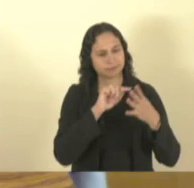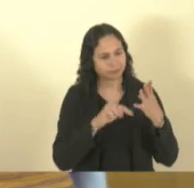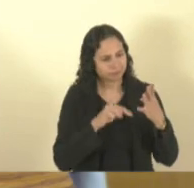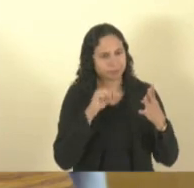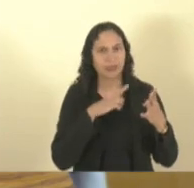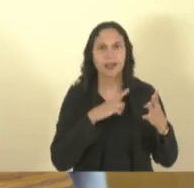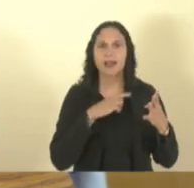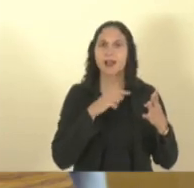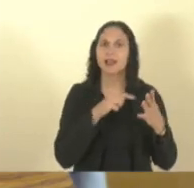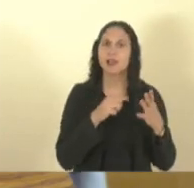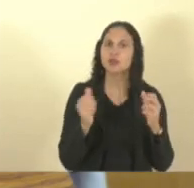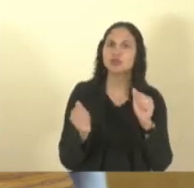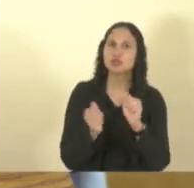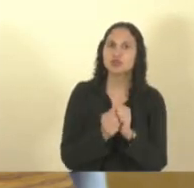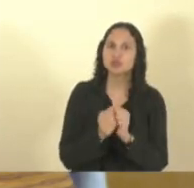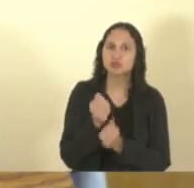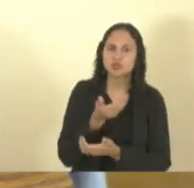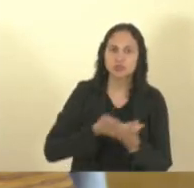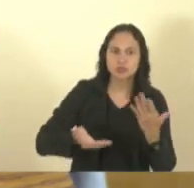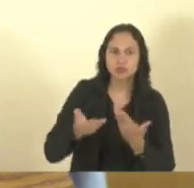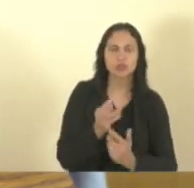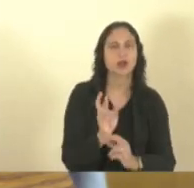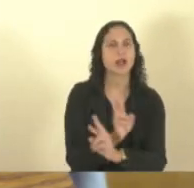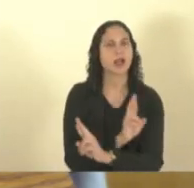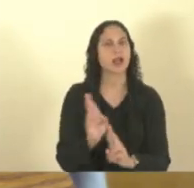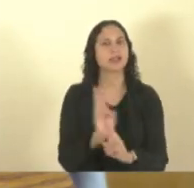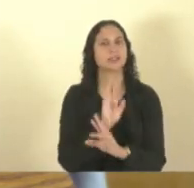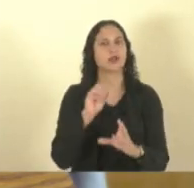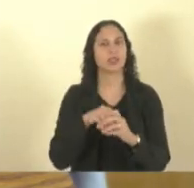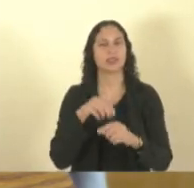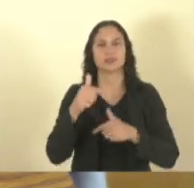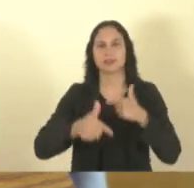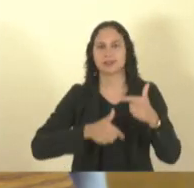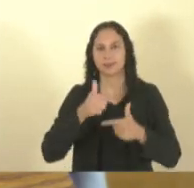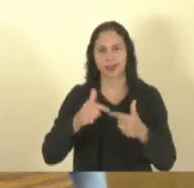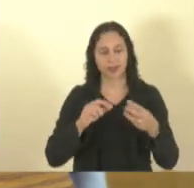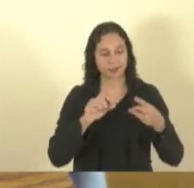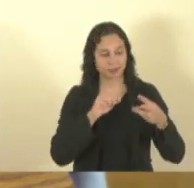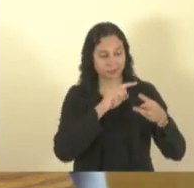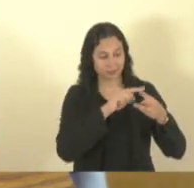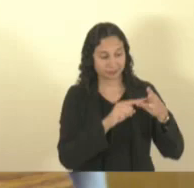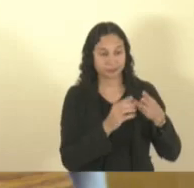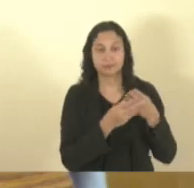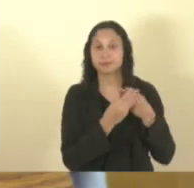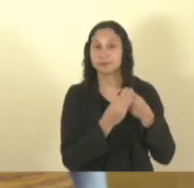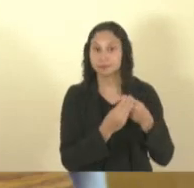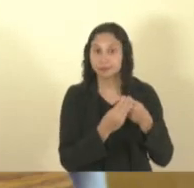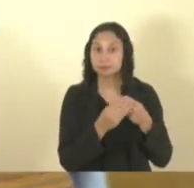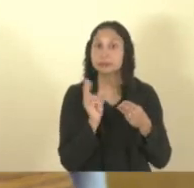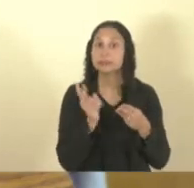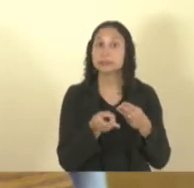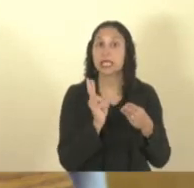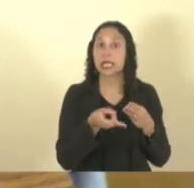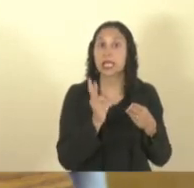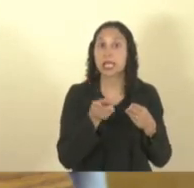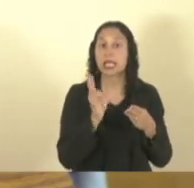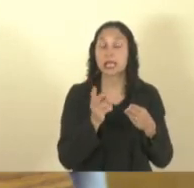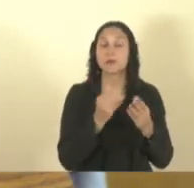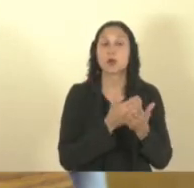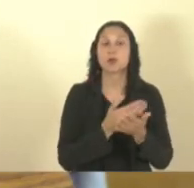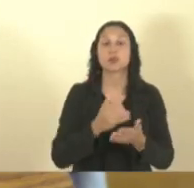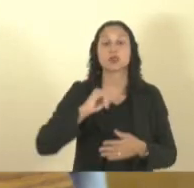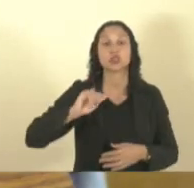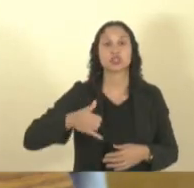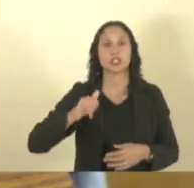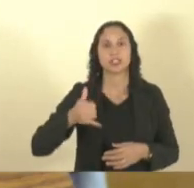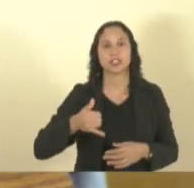prazer de conviver diariamente. Os três primeiros, então, desde o início da gestão, porque estão lá desde janeiro de